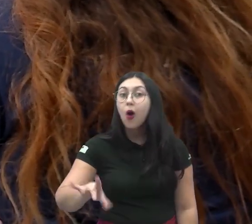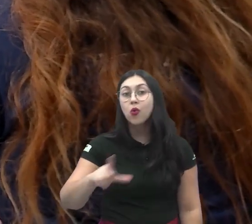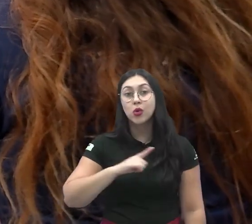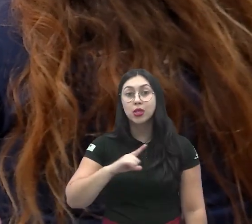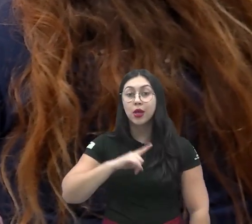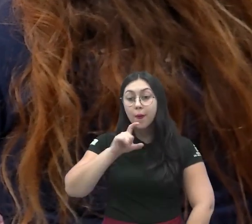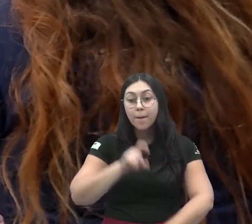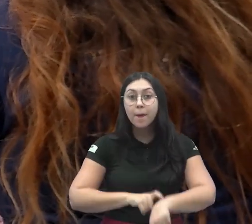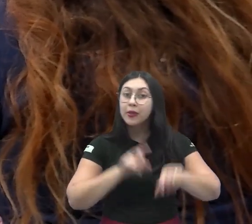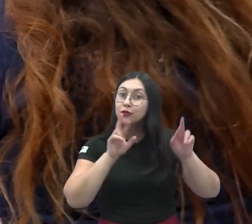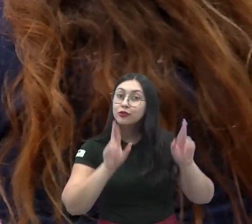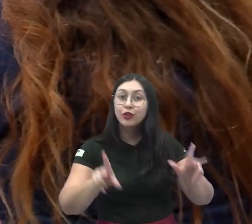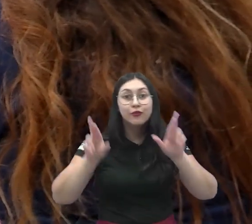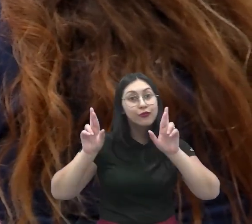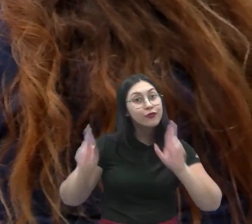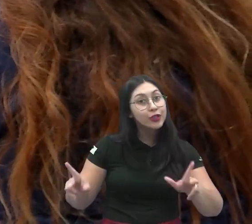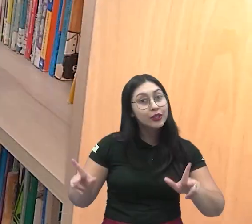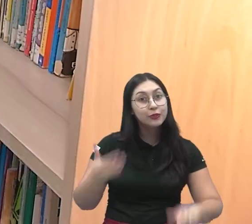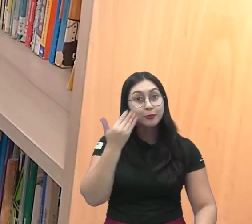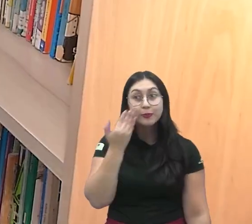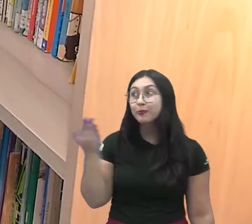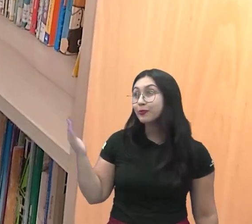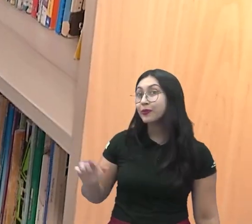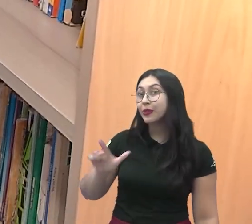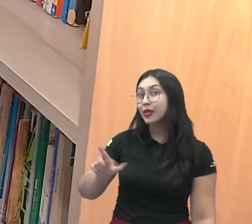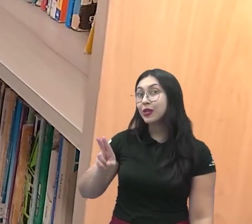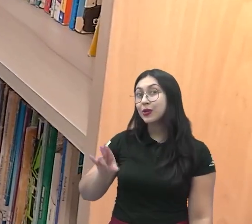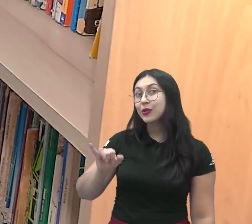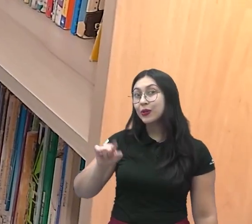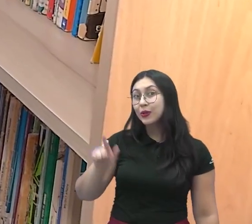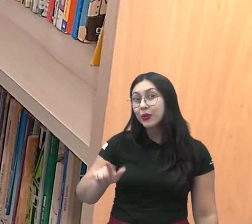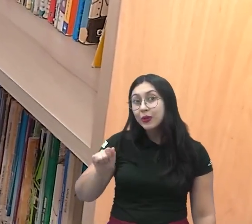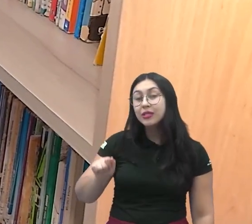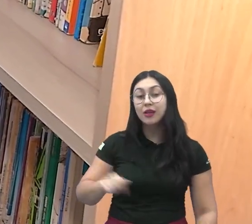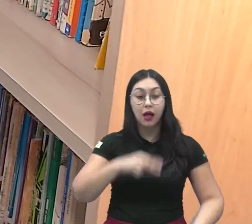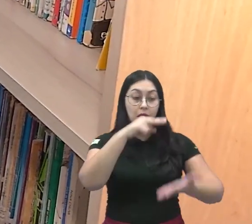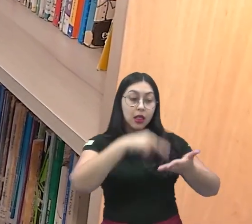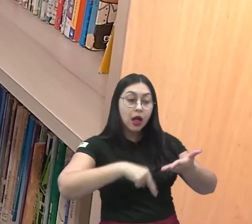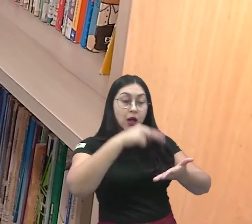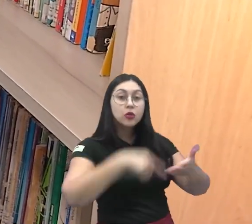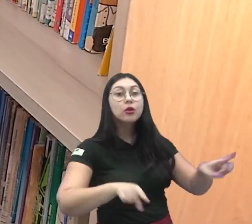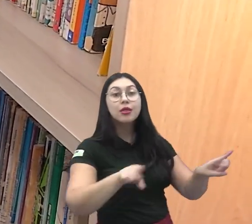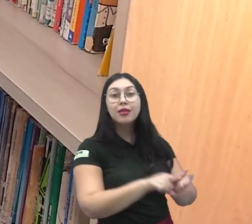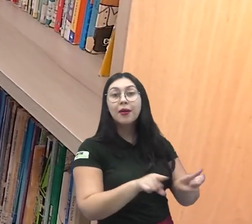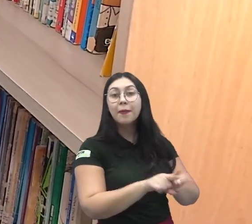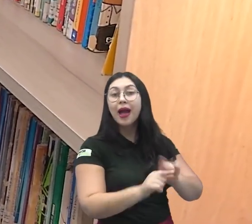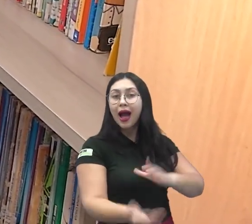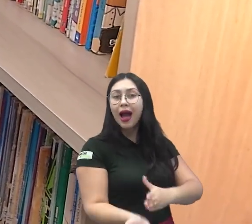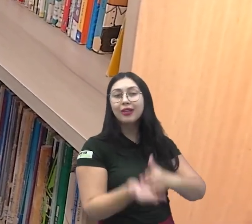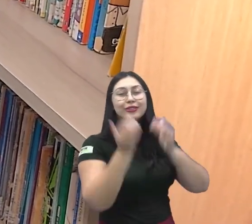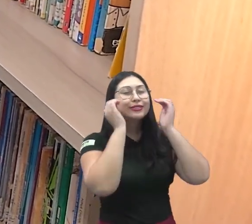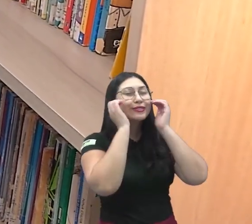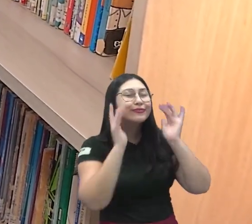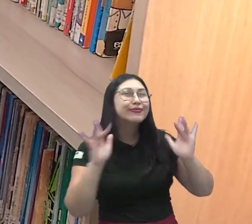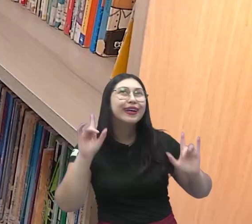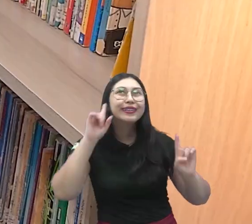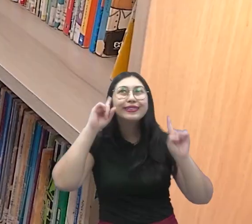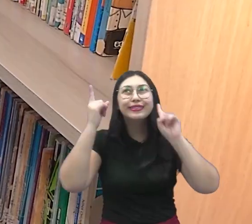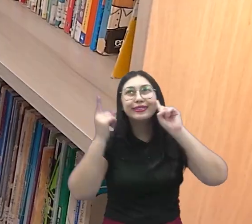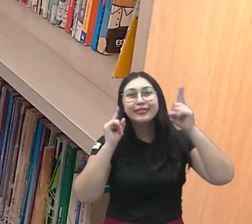esse momento de um jeito diferente. Para a Luísa, a leitura também é um espaço de imaginação